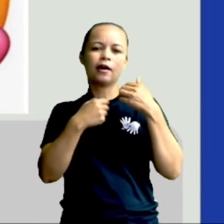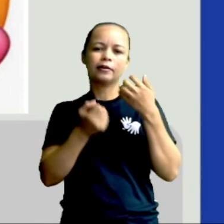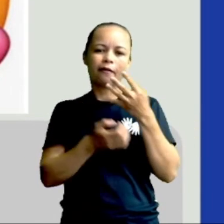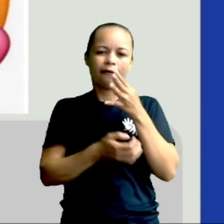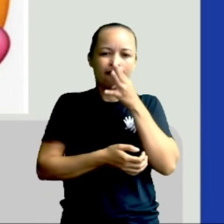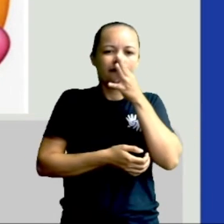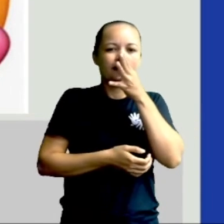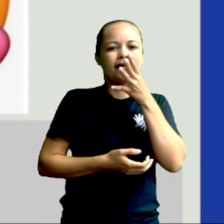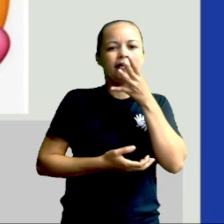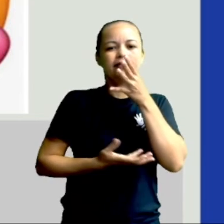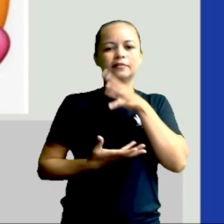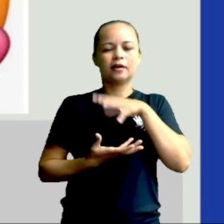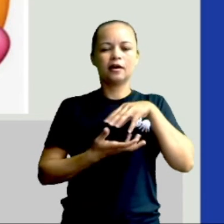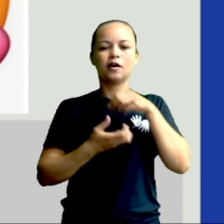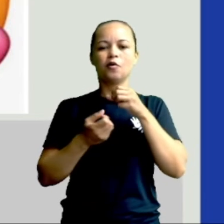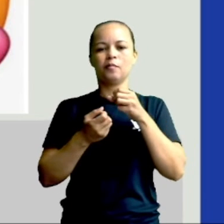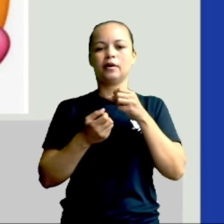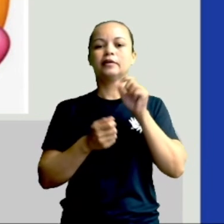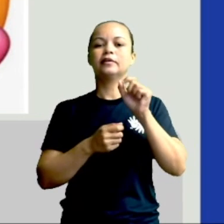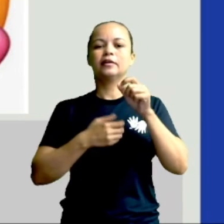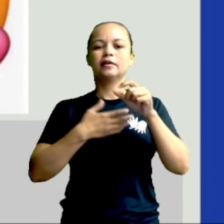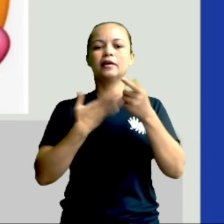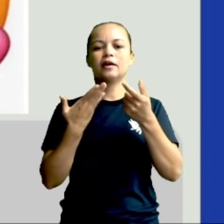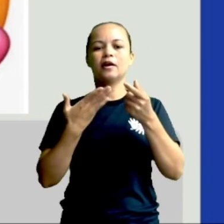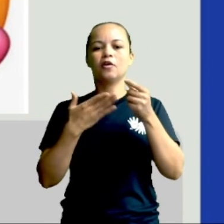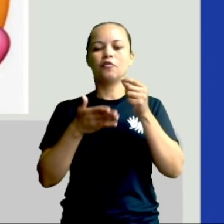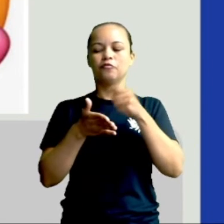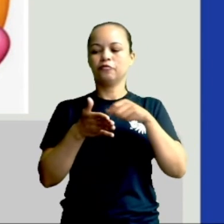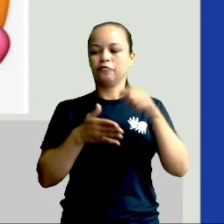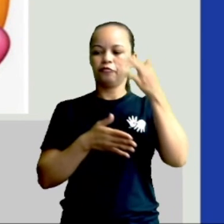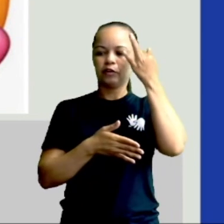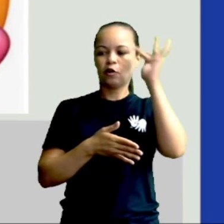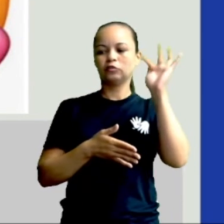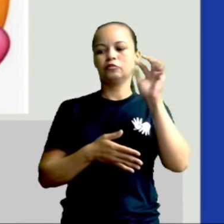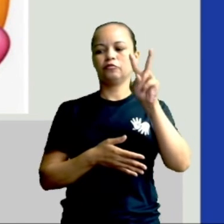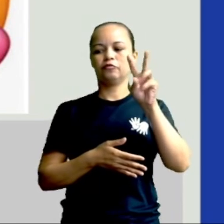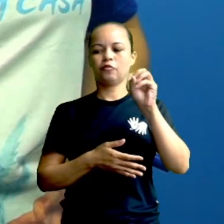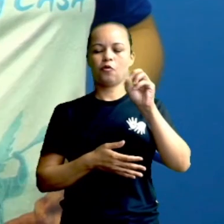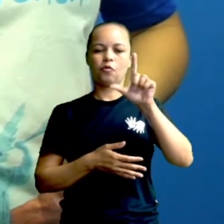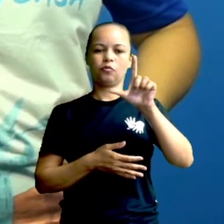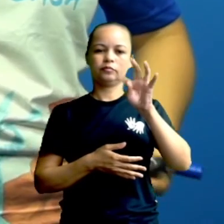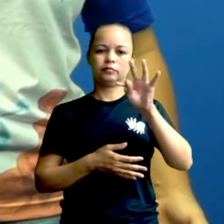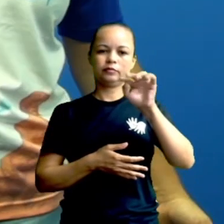a alma do nosso filósofo Voltaire.